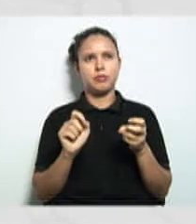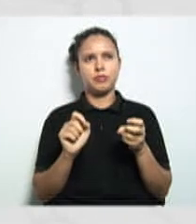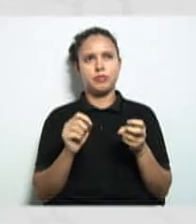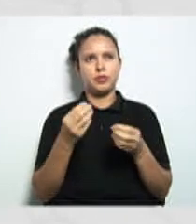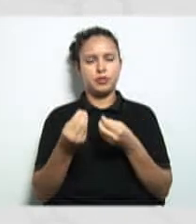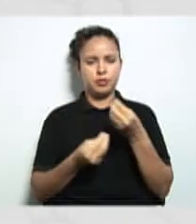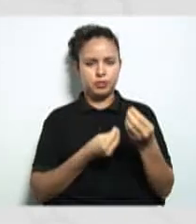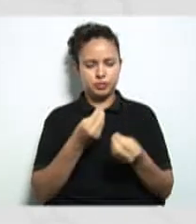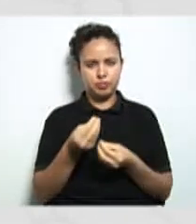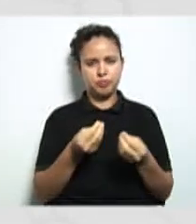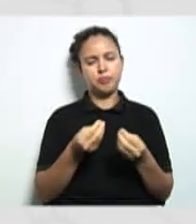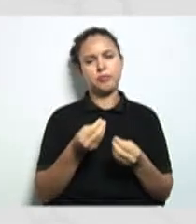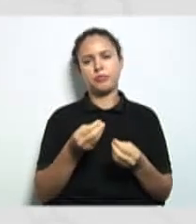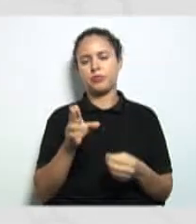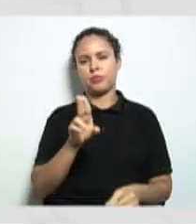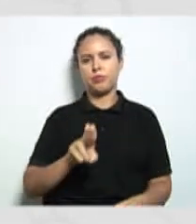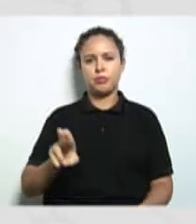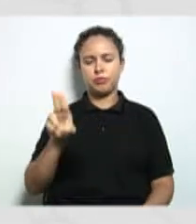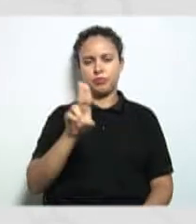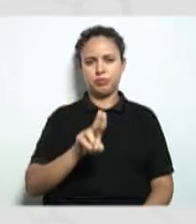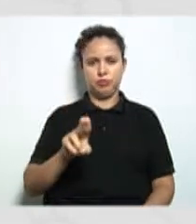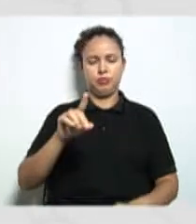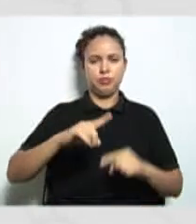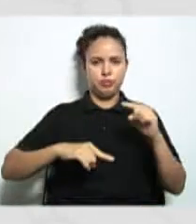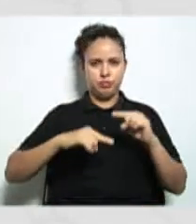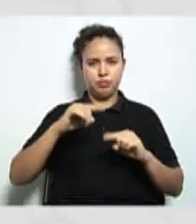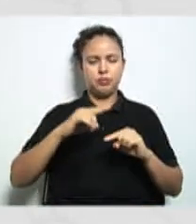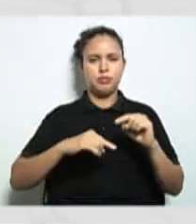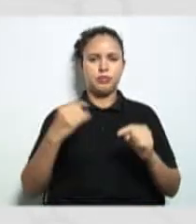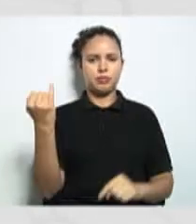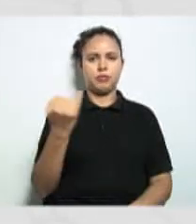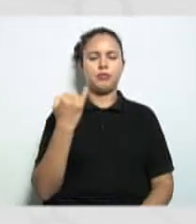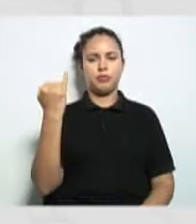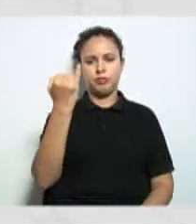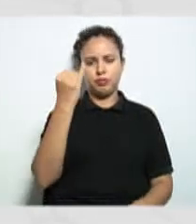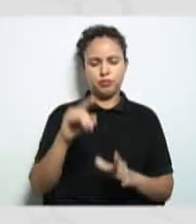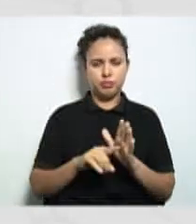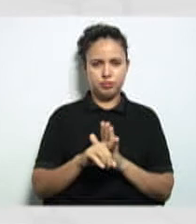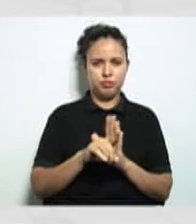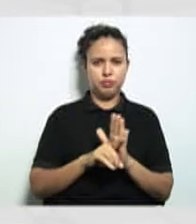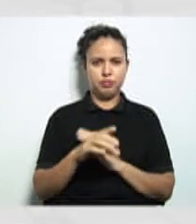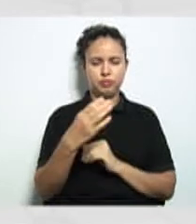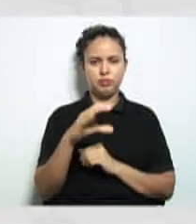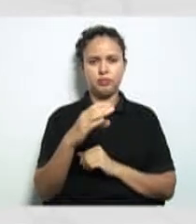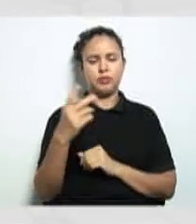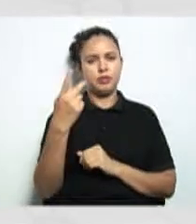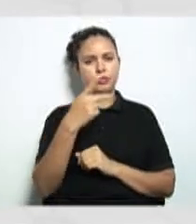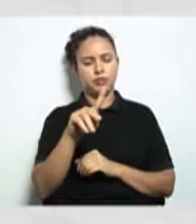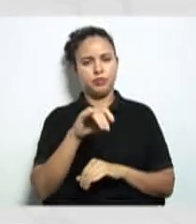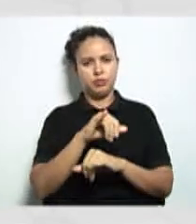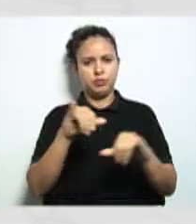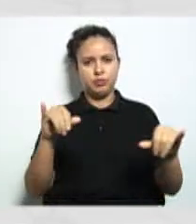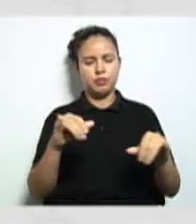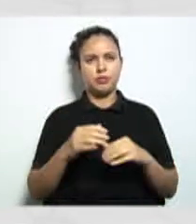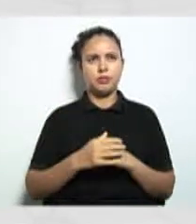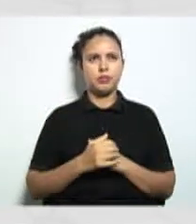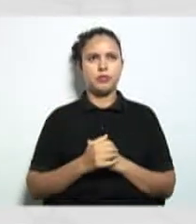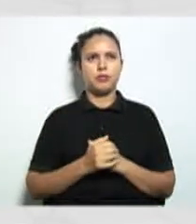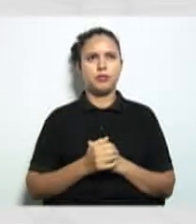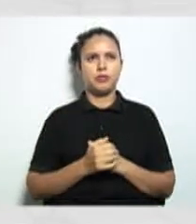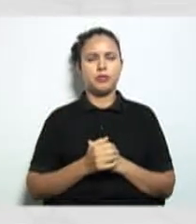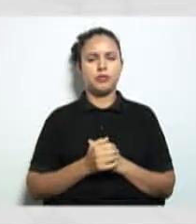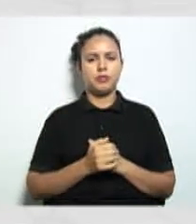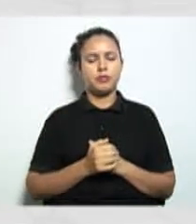como a aplicação de instrumentos são importantes para a pesquisa científica e a sua divulgação.